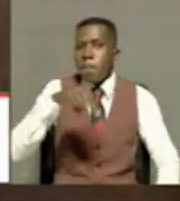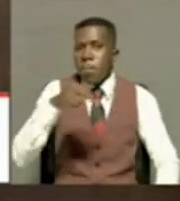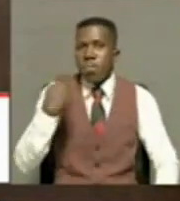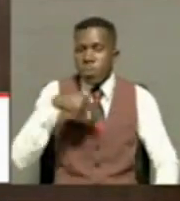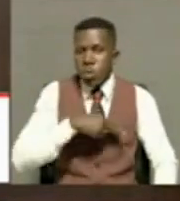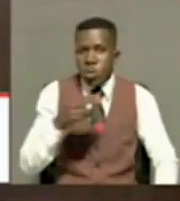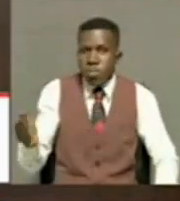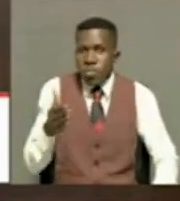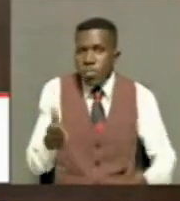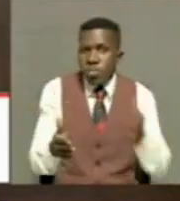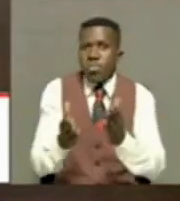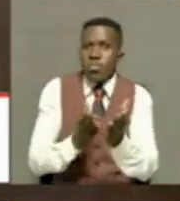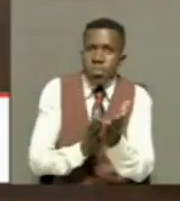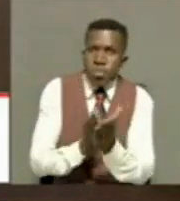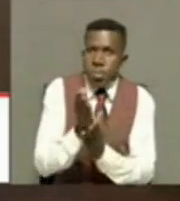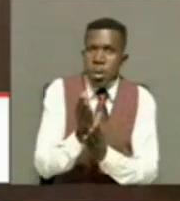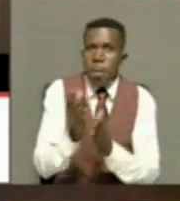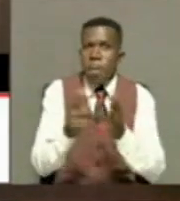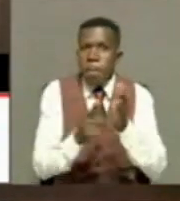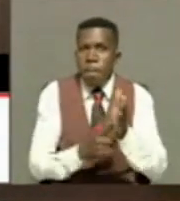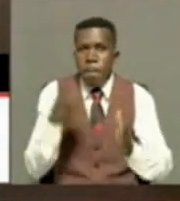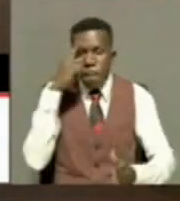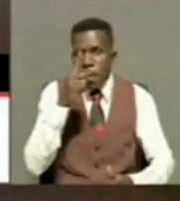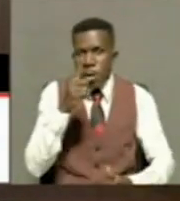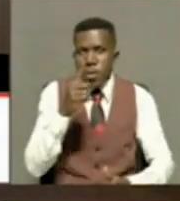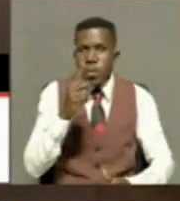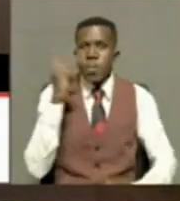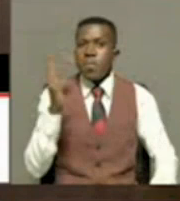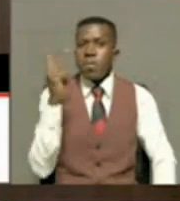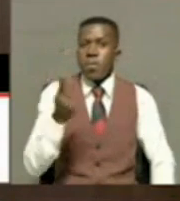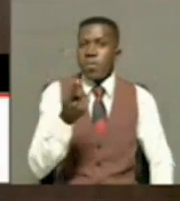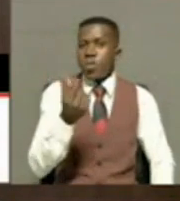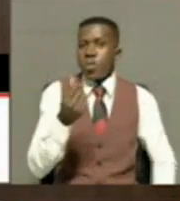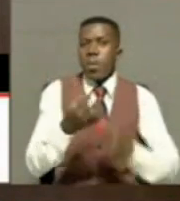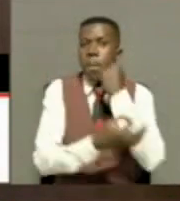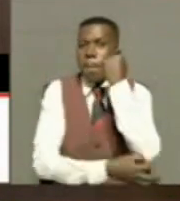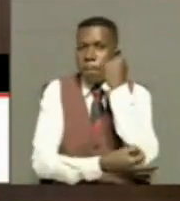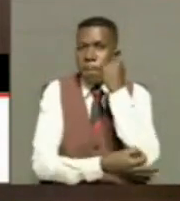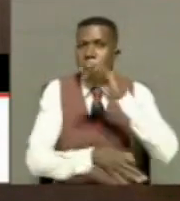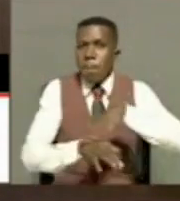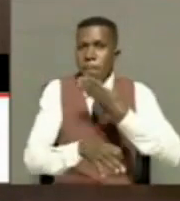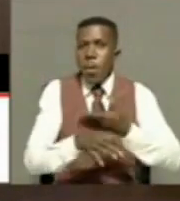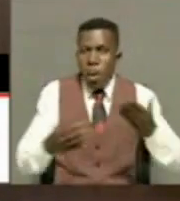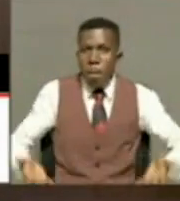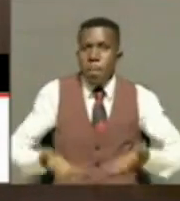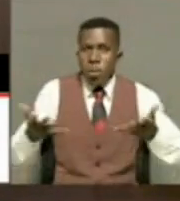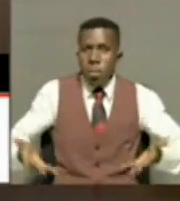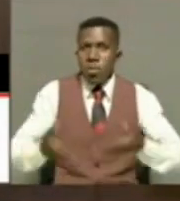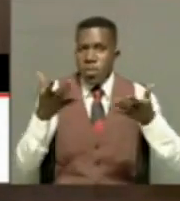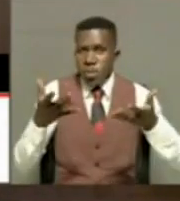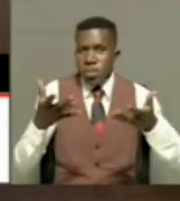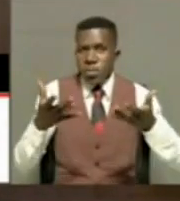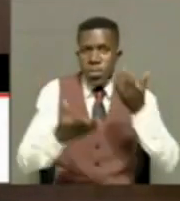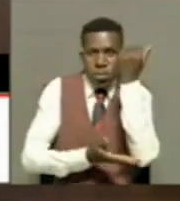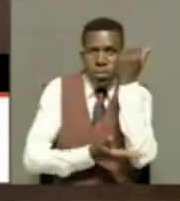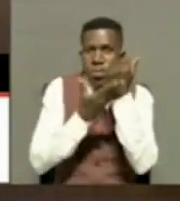alinhar a pauta ao atual contexto macroeconómico do país, promover a produção nacional, aumentar os